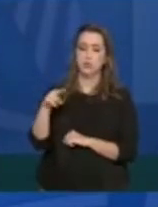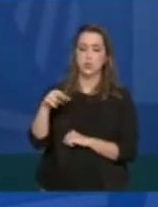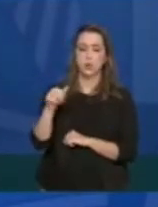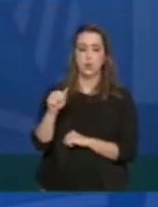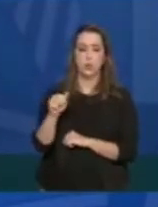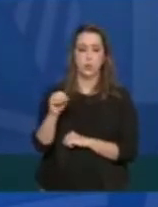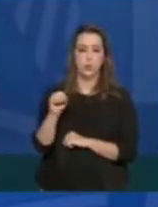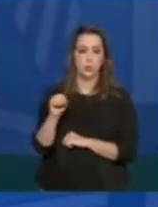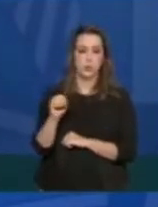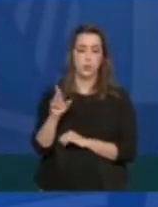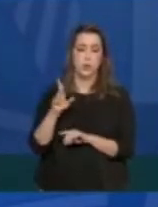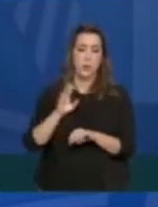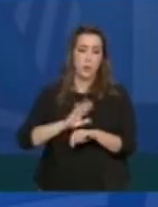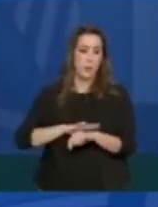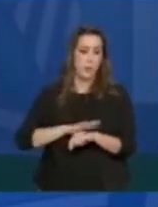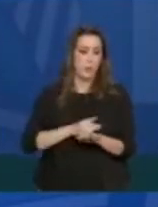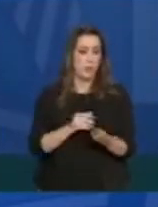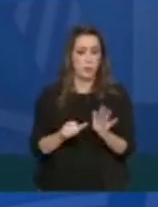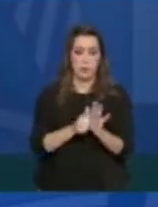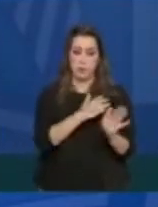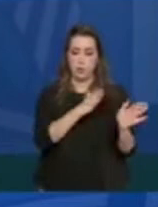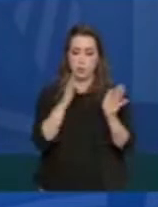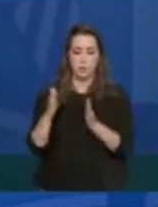por este primeiro momento,